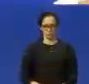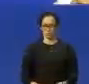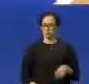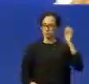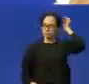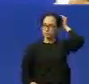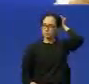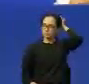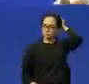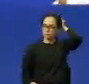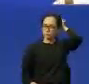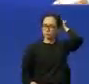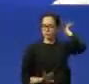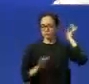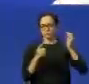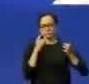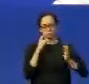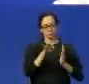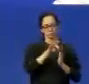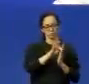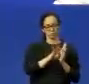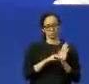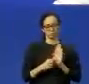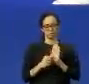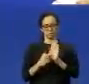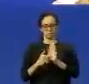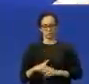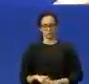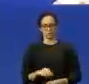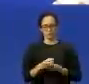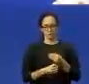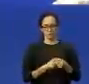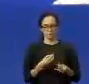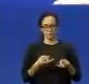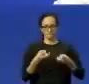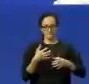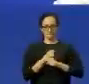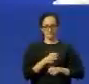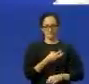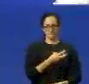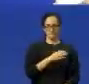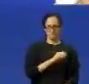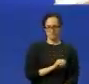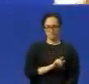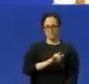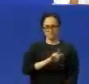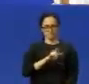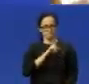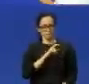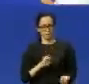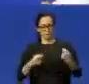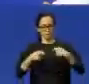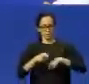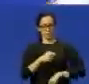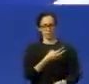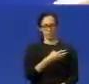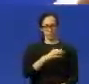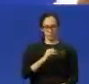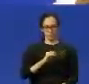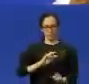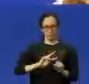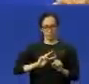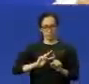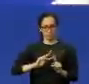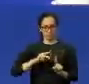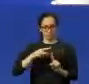bem. Fala-se no texto que para uma massa de 30 gramas, então nós teríamos 30 vezes essa intensidade,